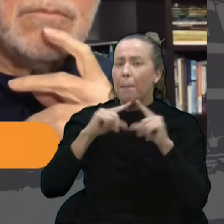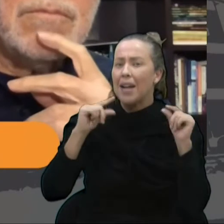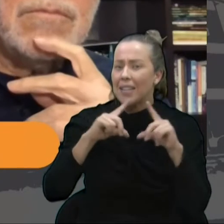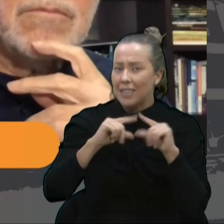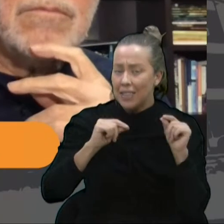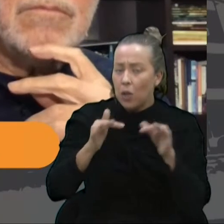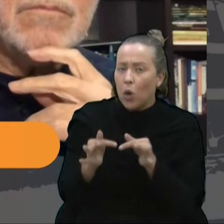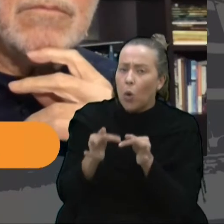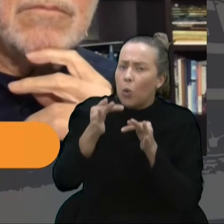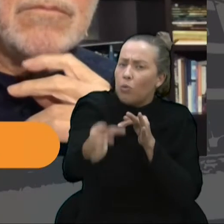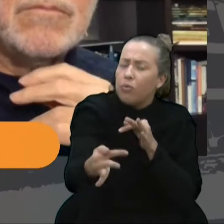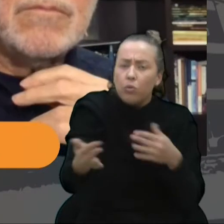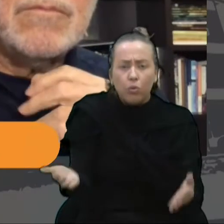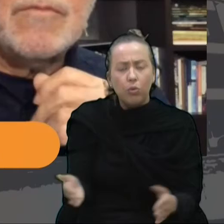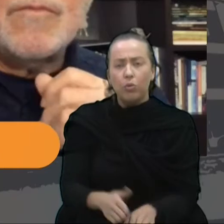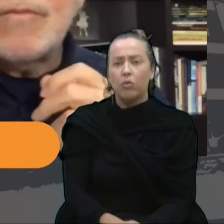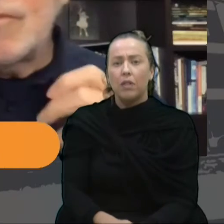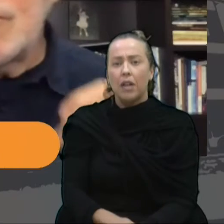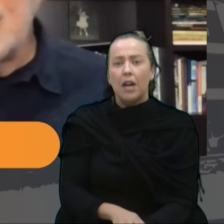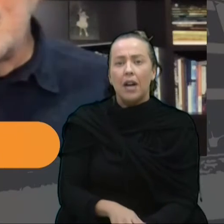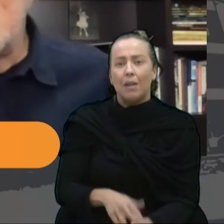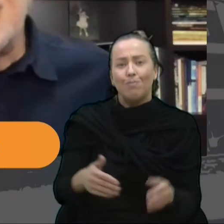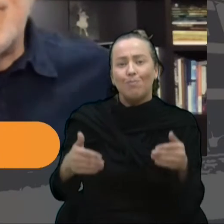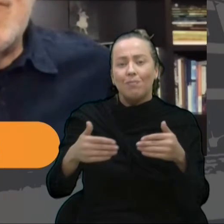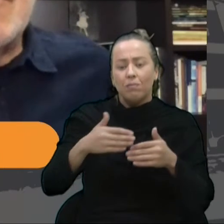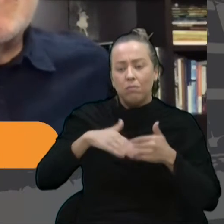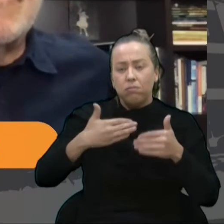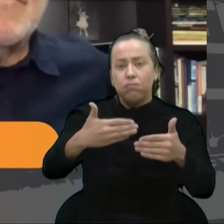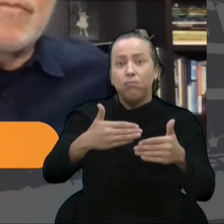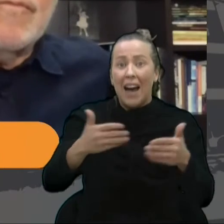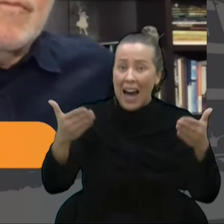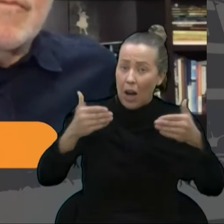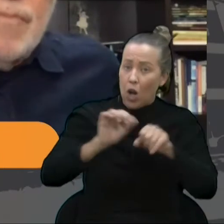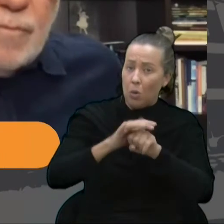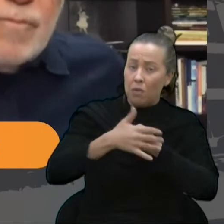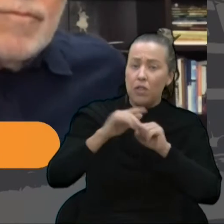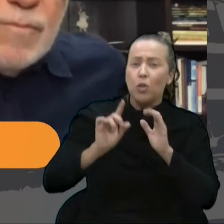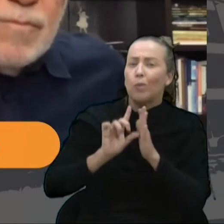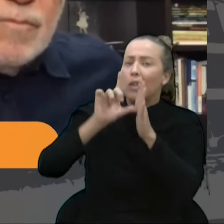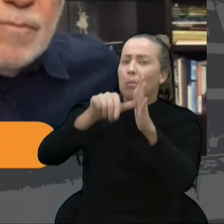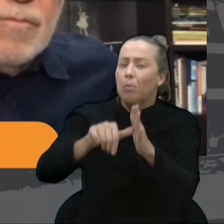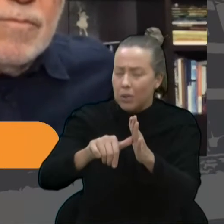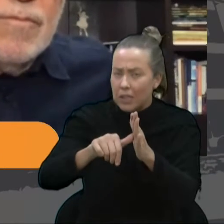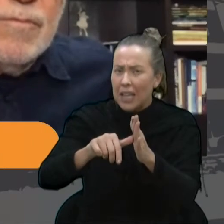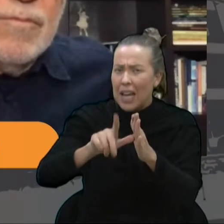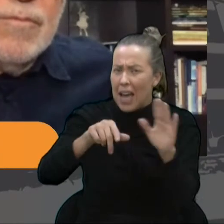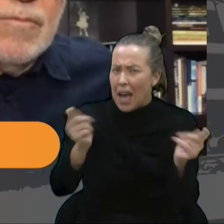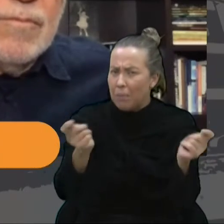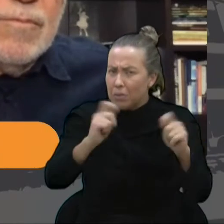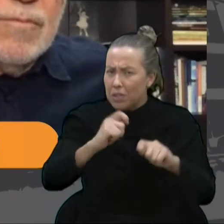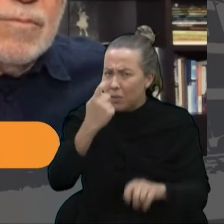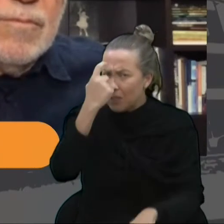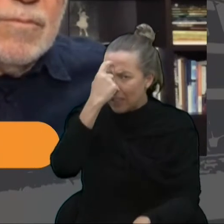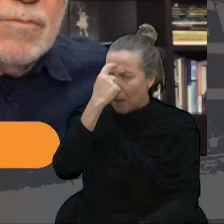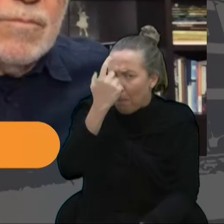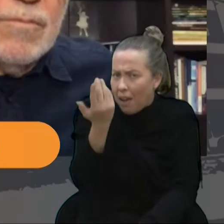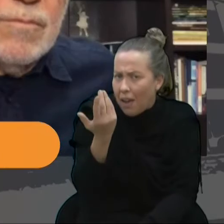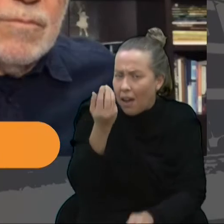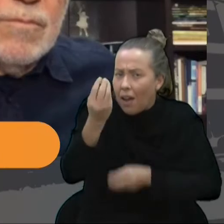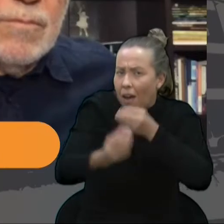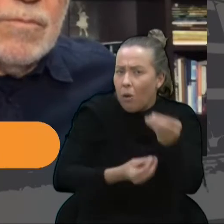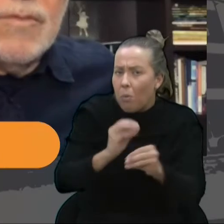para o futuro, em meio a essa pandemia ou pós-pandemia. É possível já acenar para algum cenário nesse